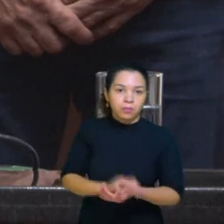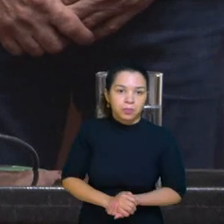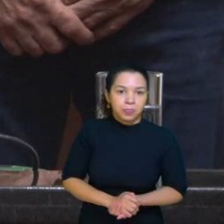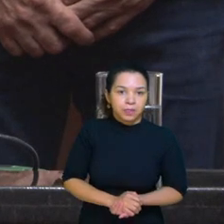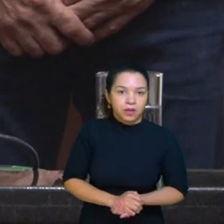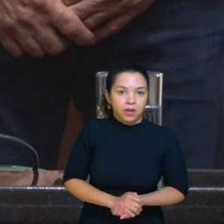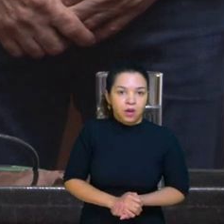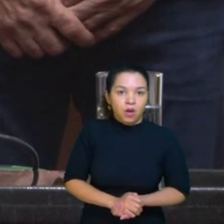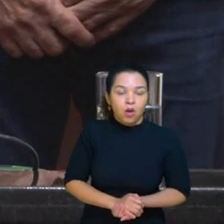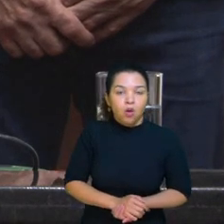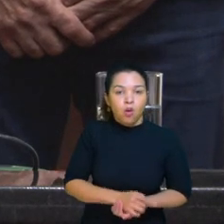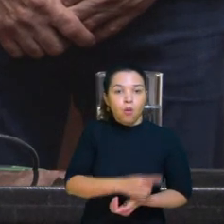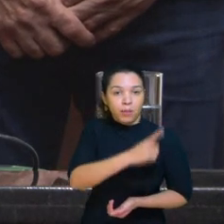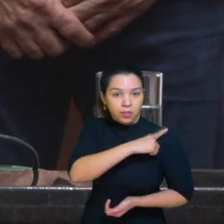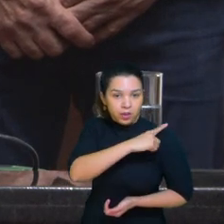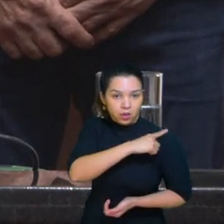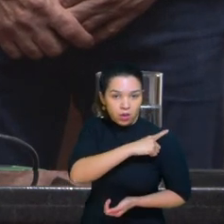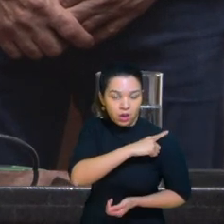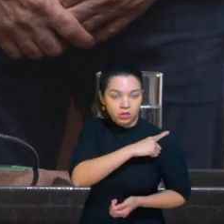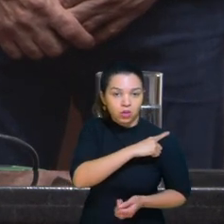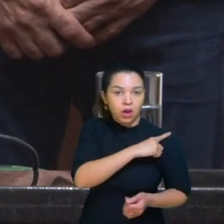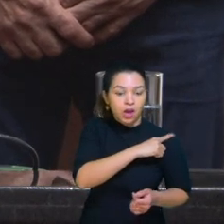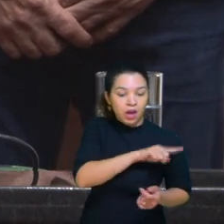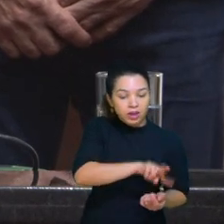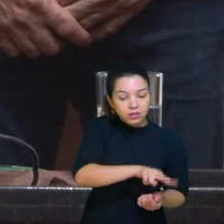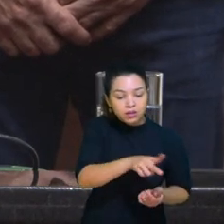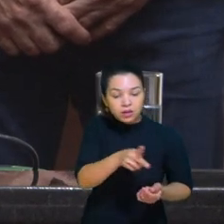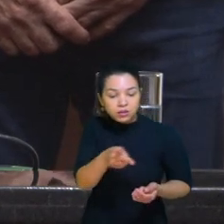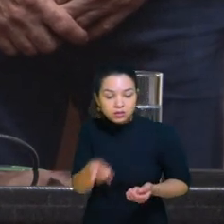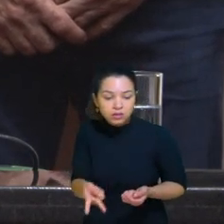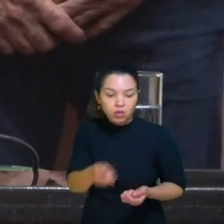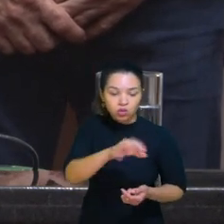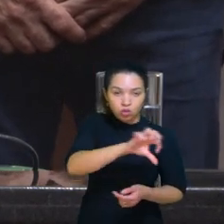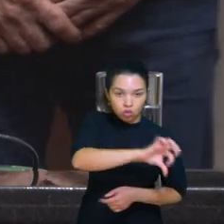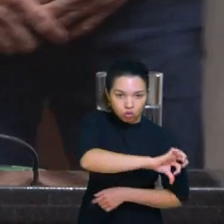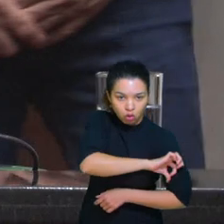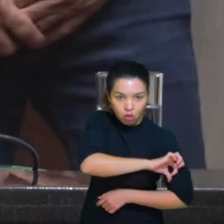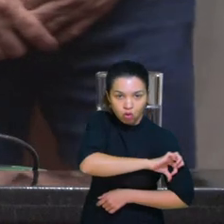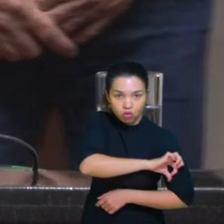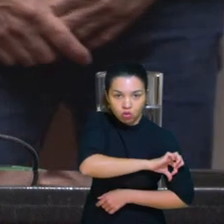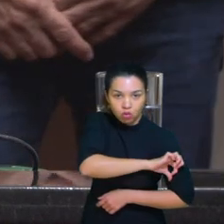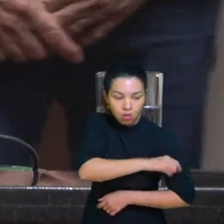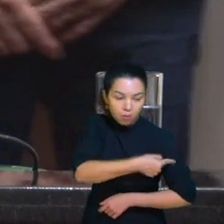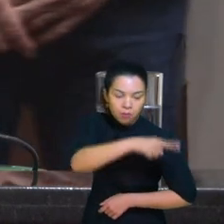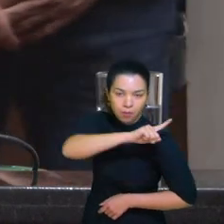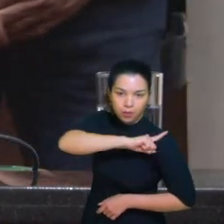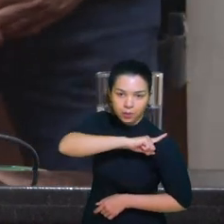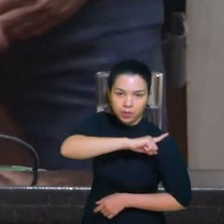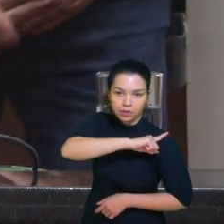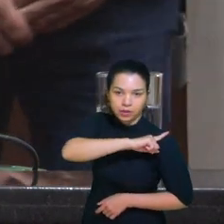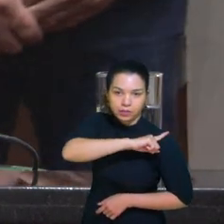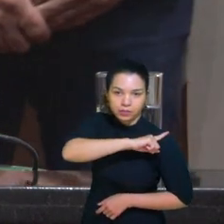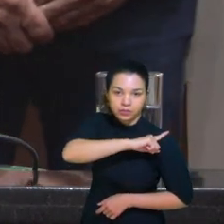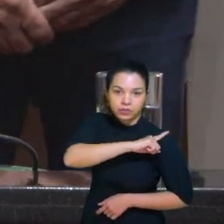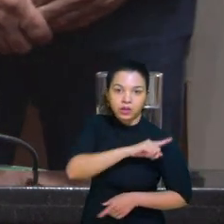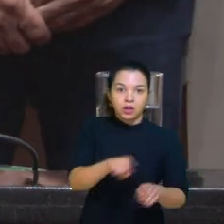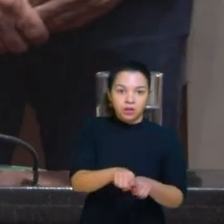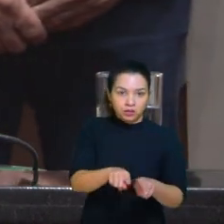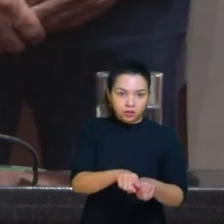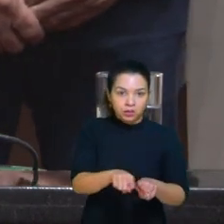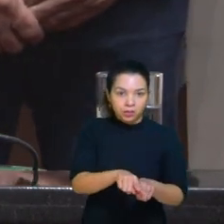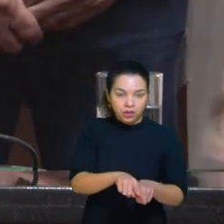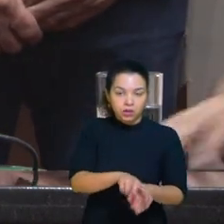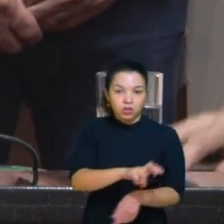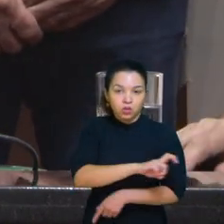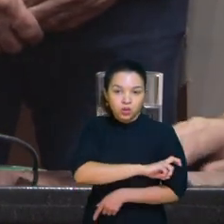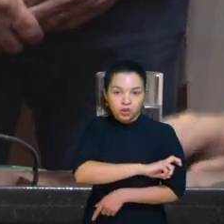primeiro e a mesma coisa acontece do do quinto pro do do do do nono pro primeiro e do quinto